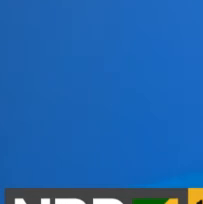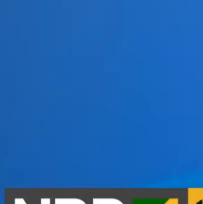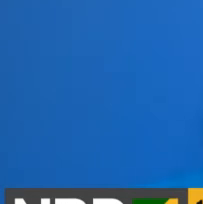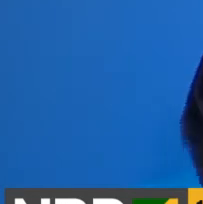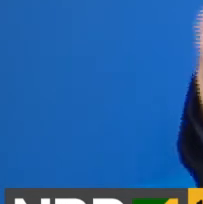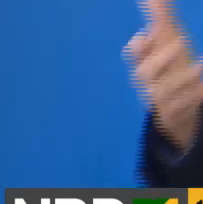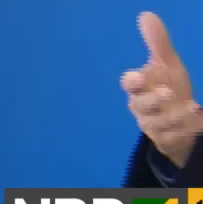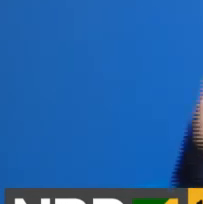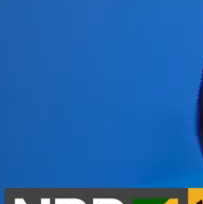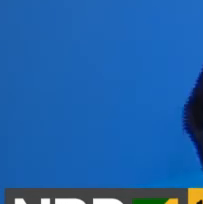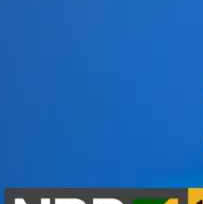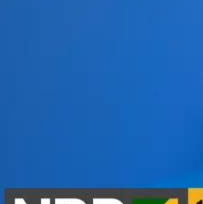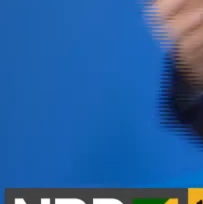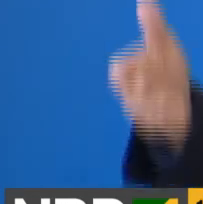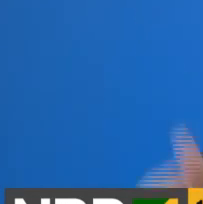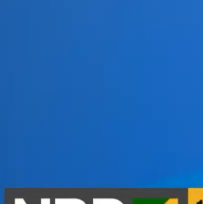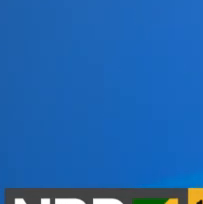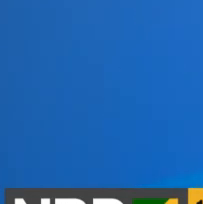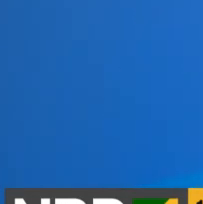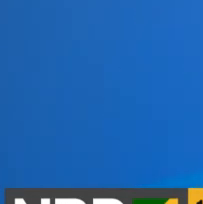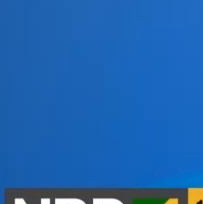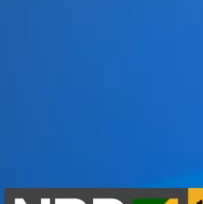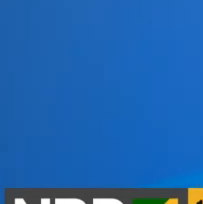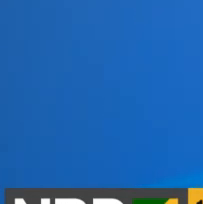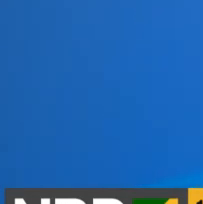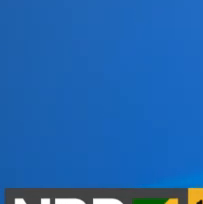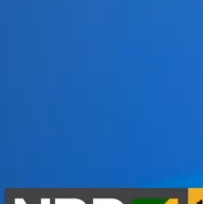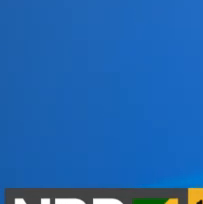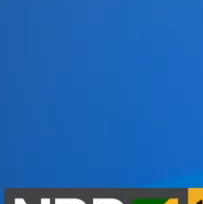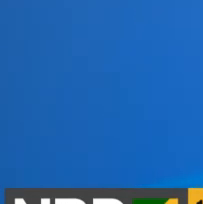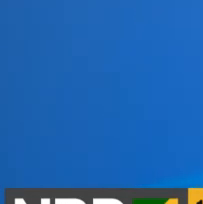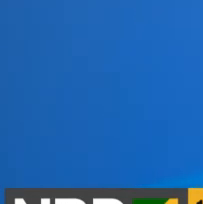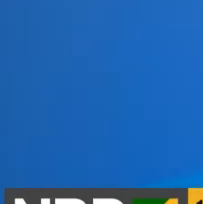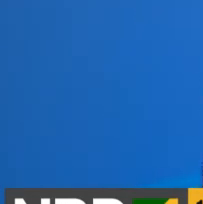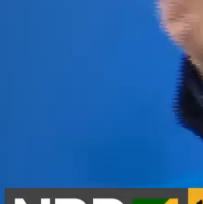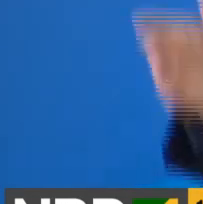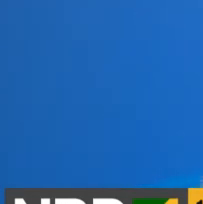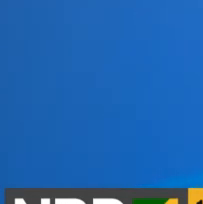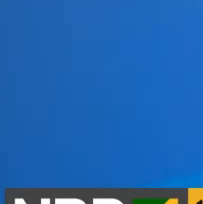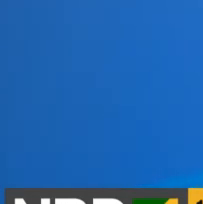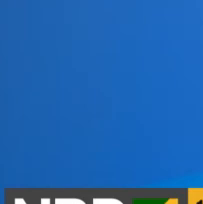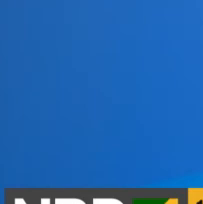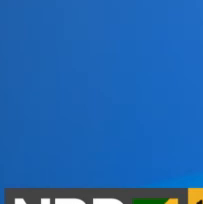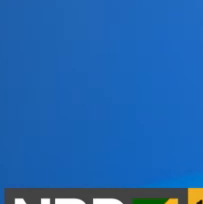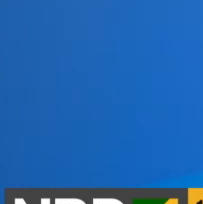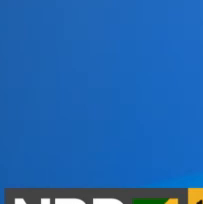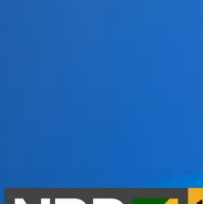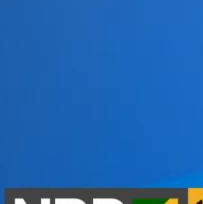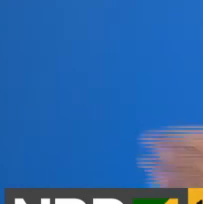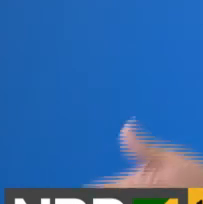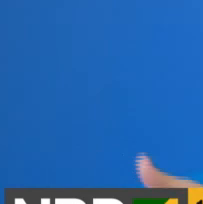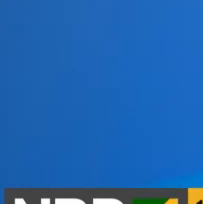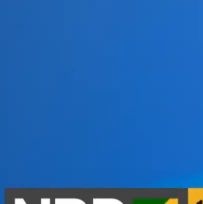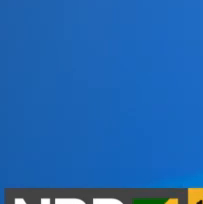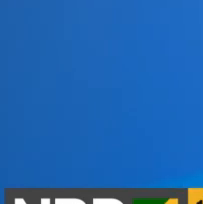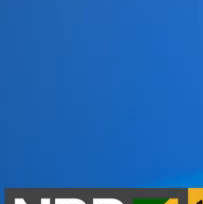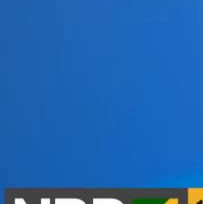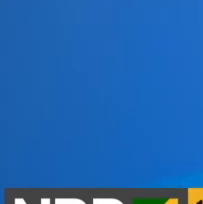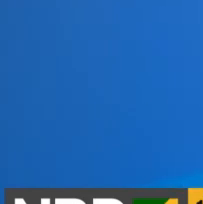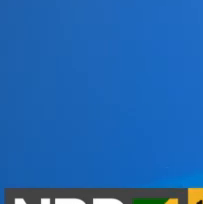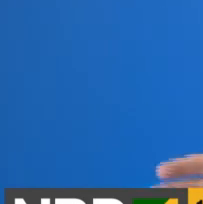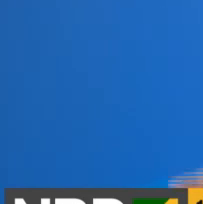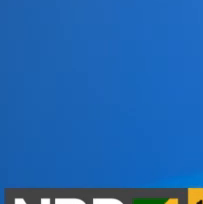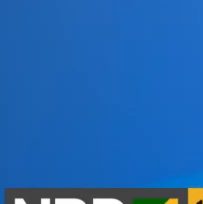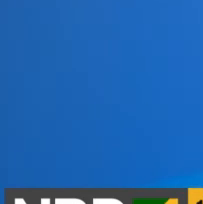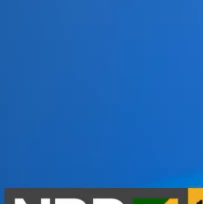que, pessoal, procurei transmitir a nossa opinião, a nossa posição, em nome de todos os prefeitos e prefeitas, agradecer a